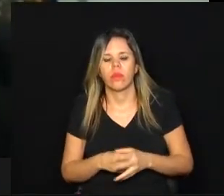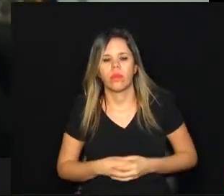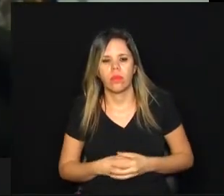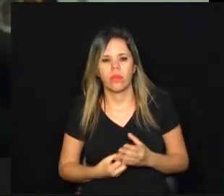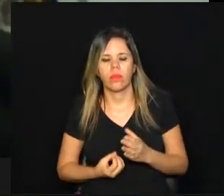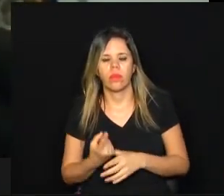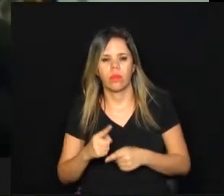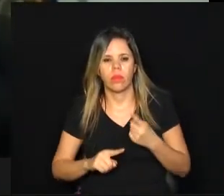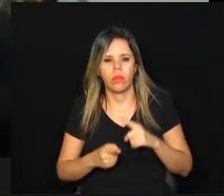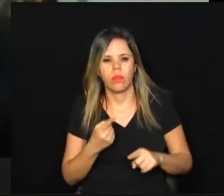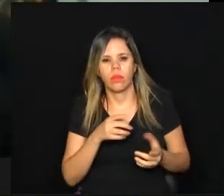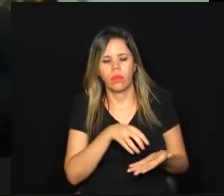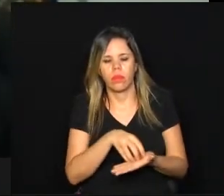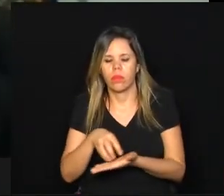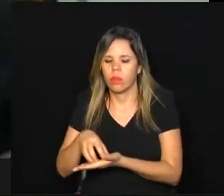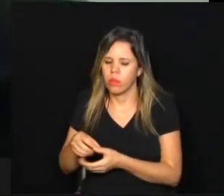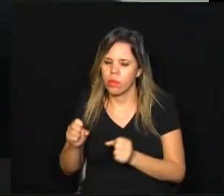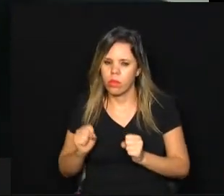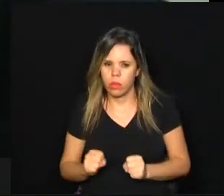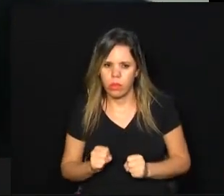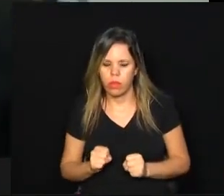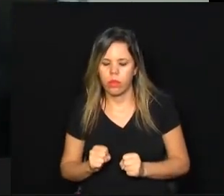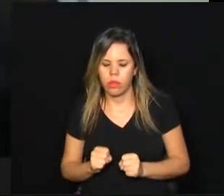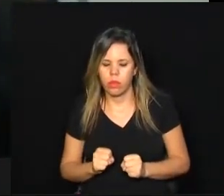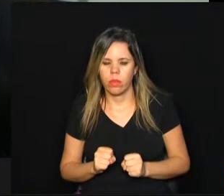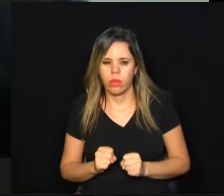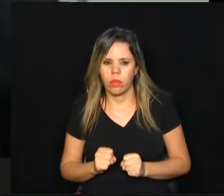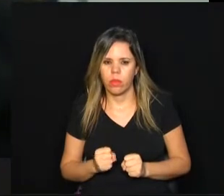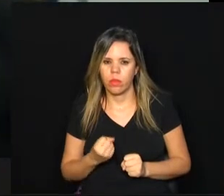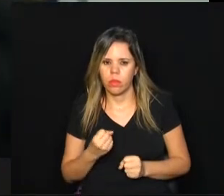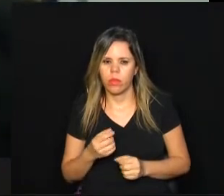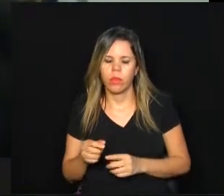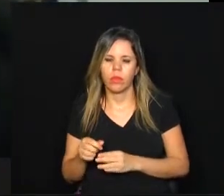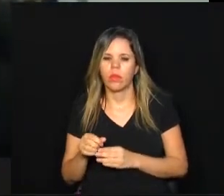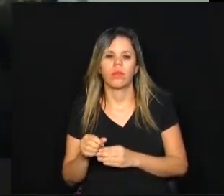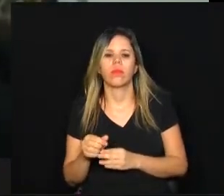acordos setoriais que poderão colocá-la num bom rumo,